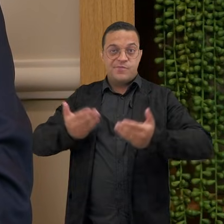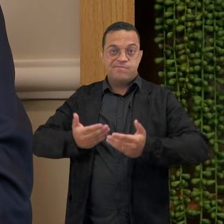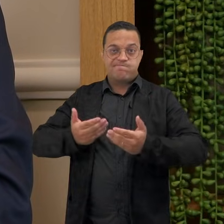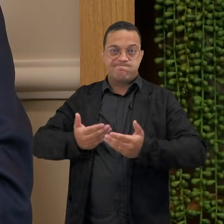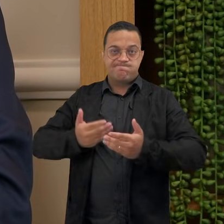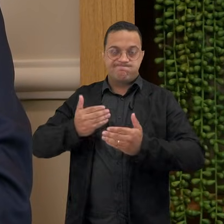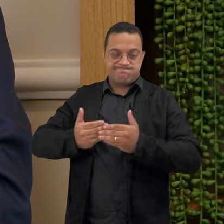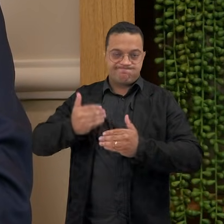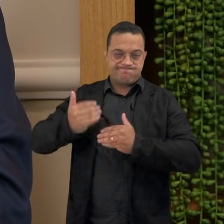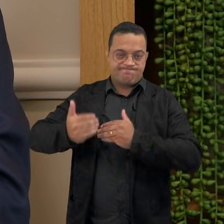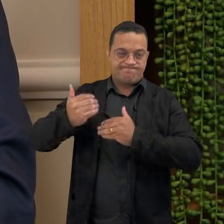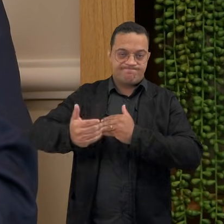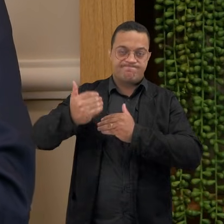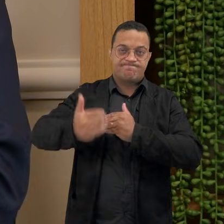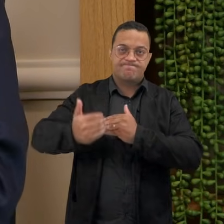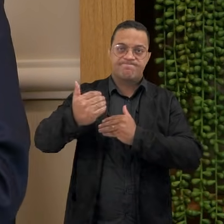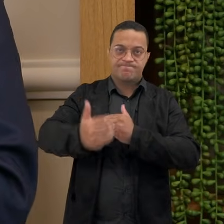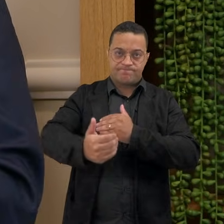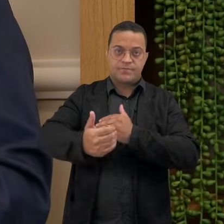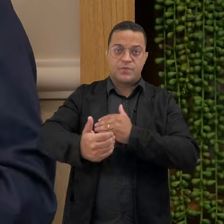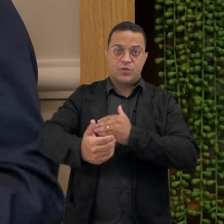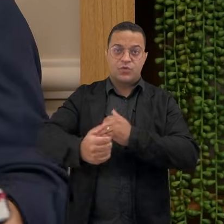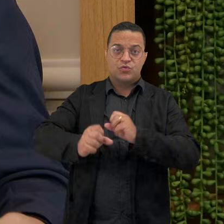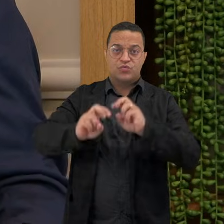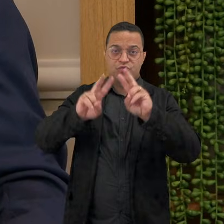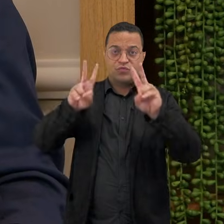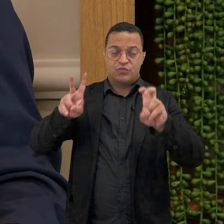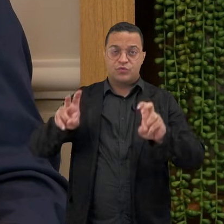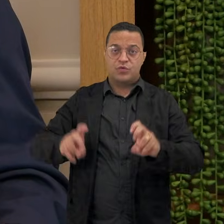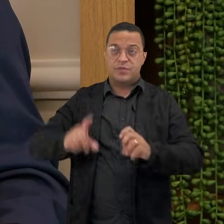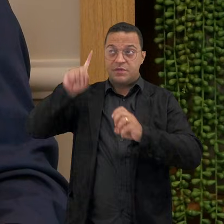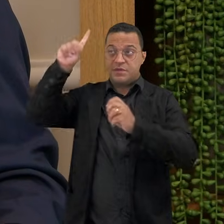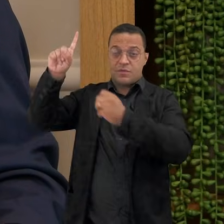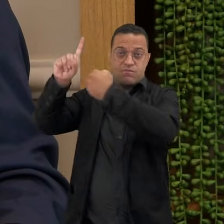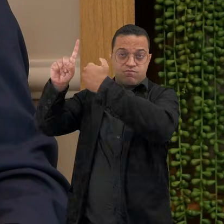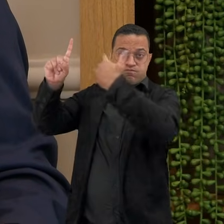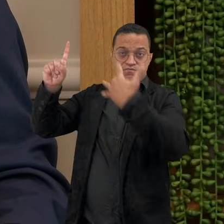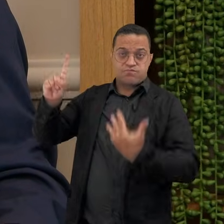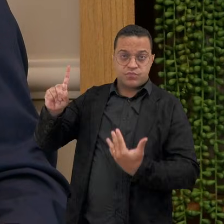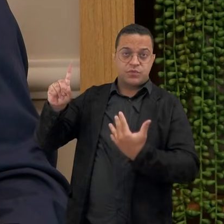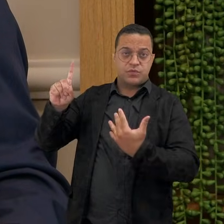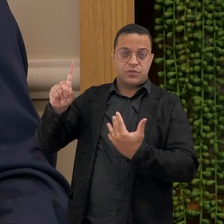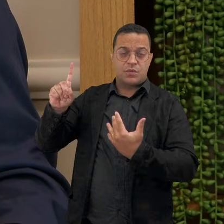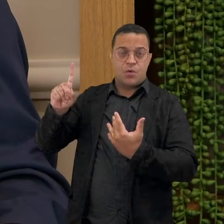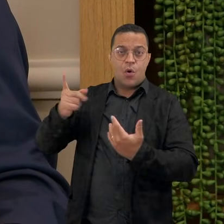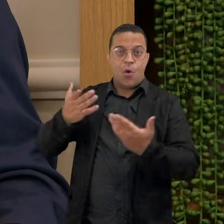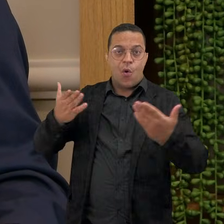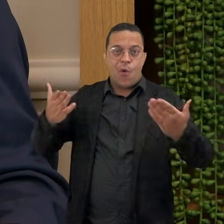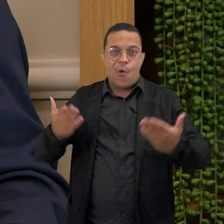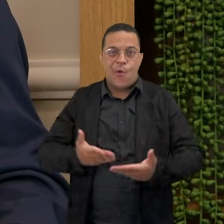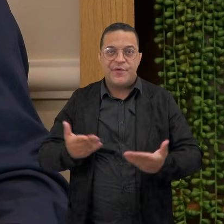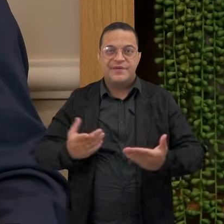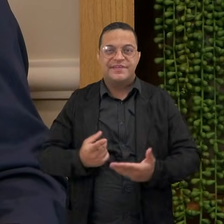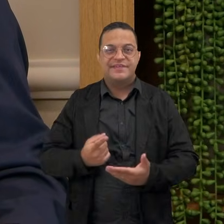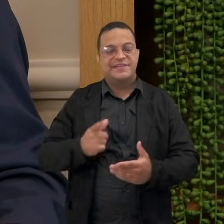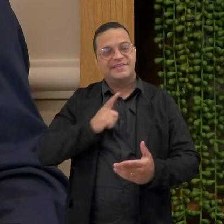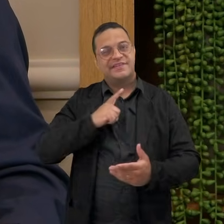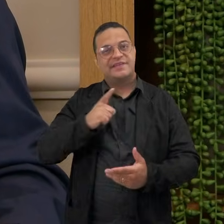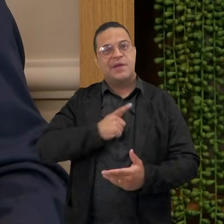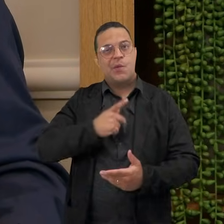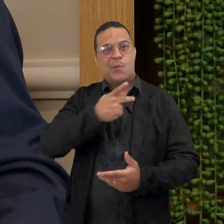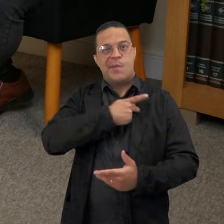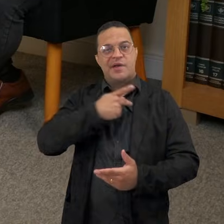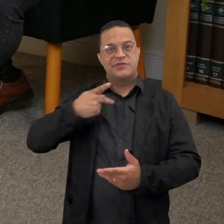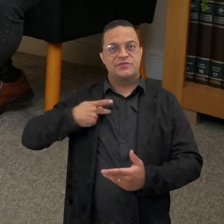esse episódio sobre os atributos de Deus, nós vamos ter um episódio com um convidado, que é o